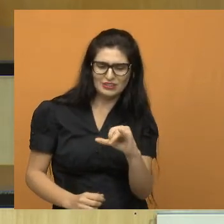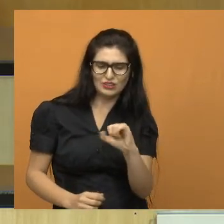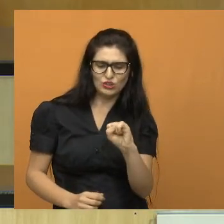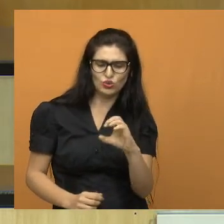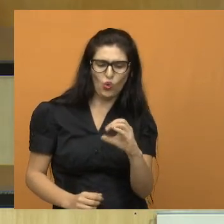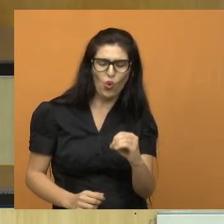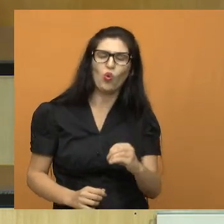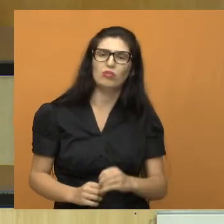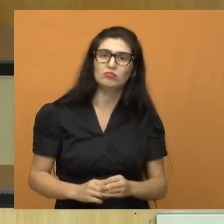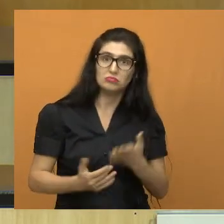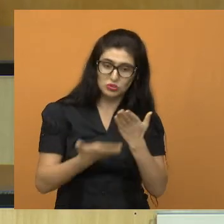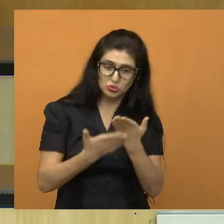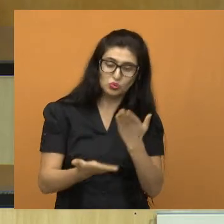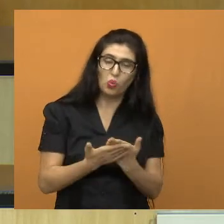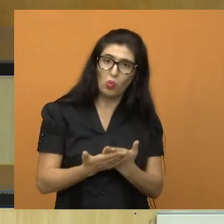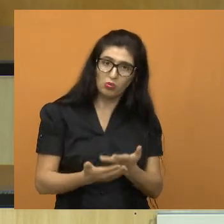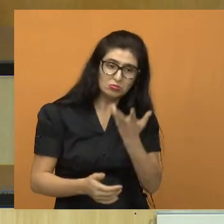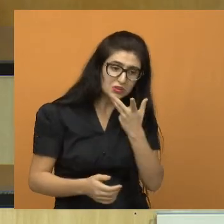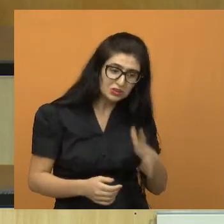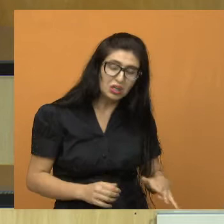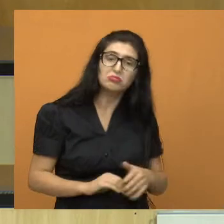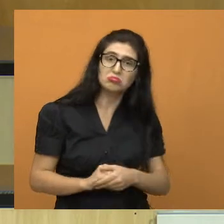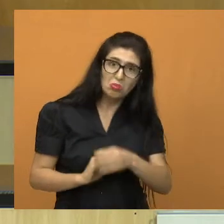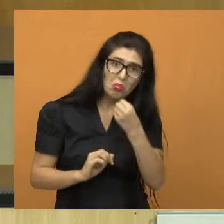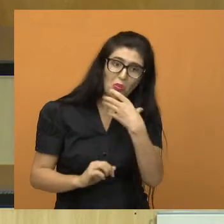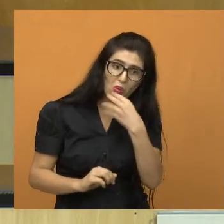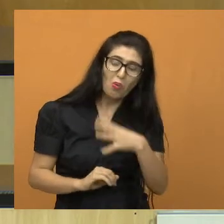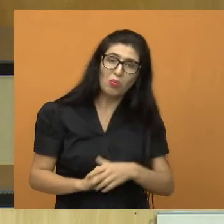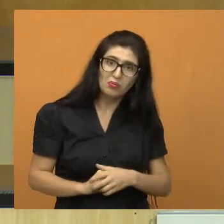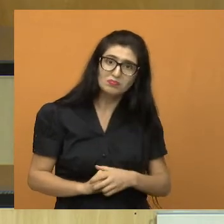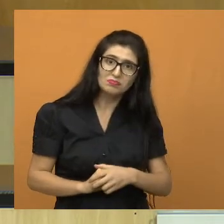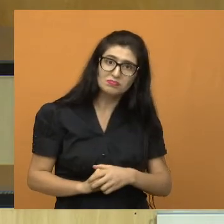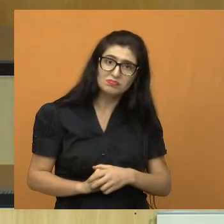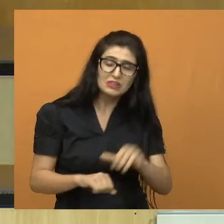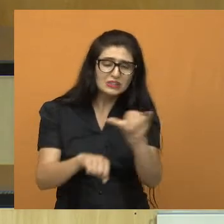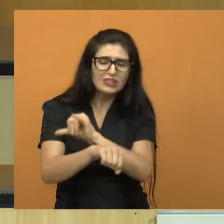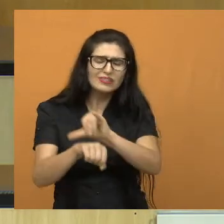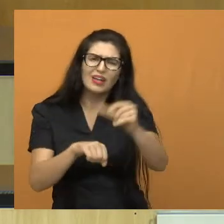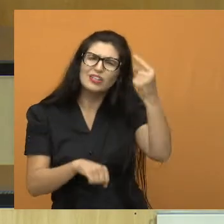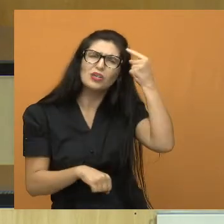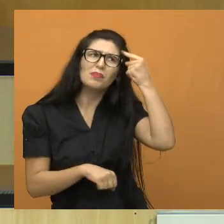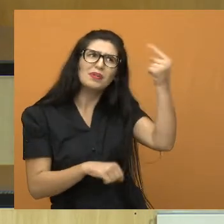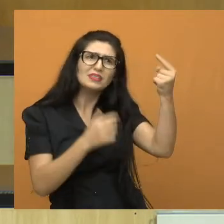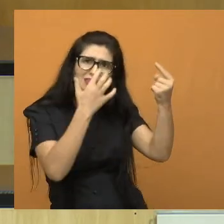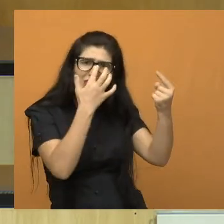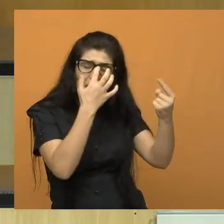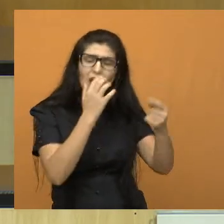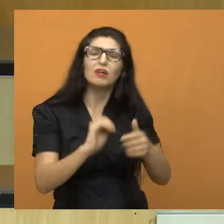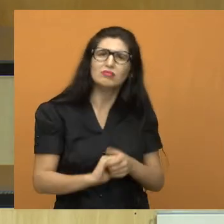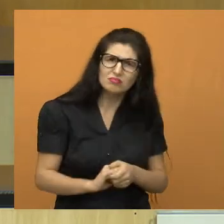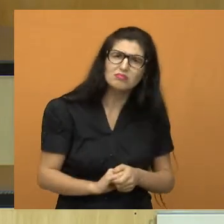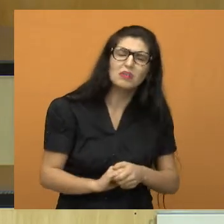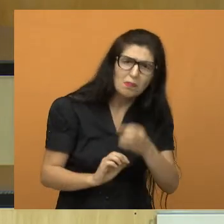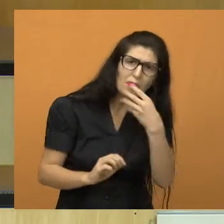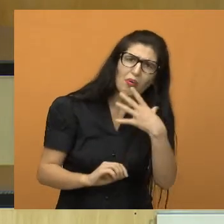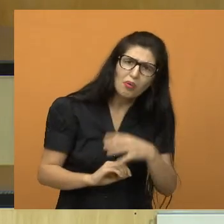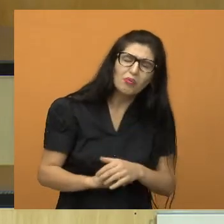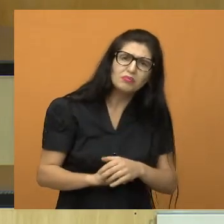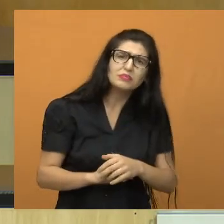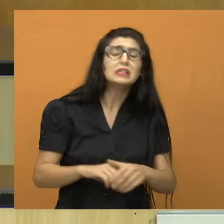precisamos pensar primeiro num coletivo e segundo, nos comprometer